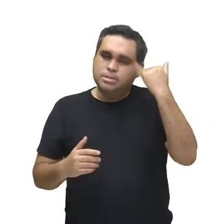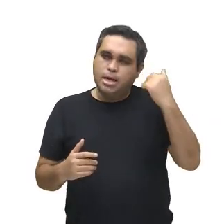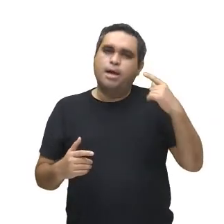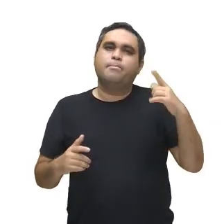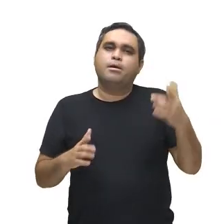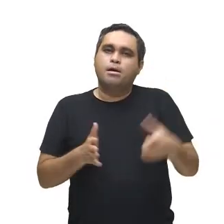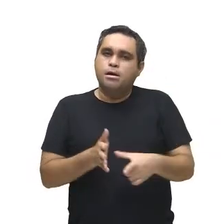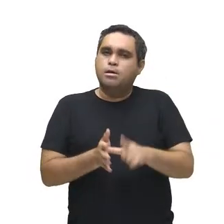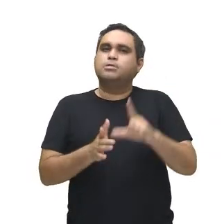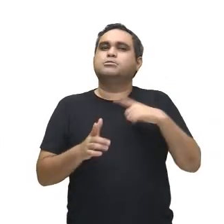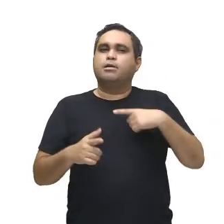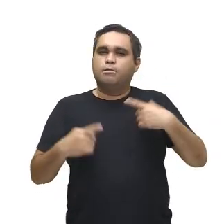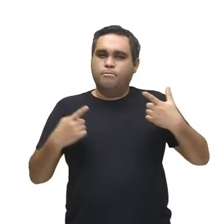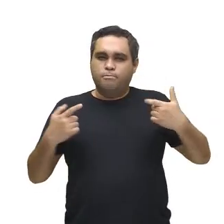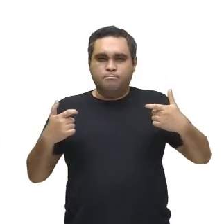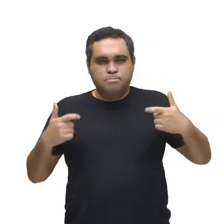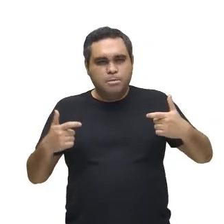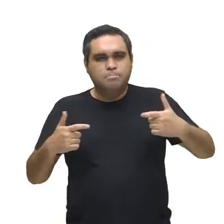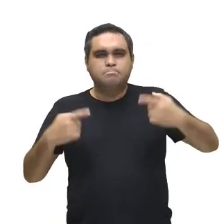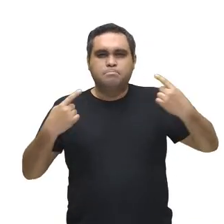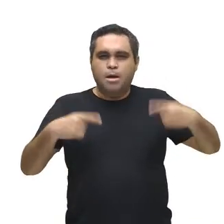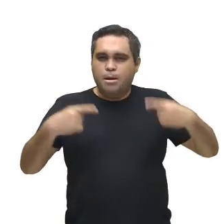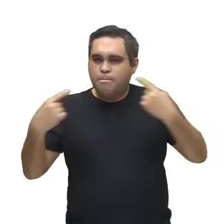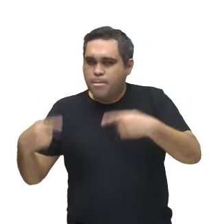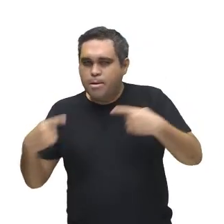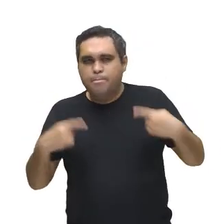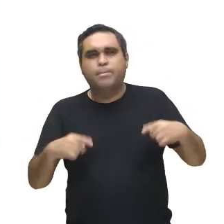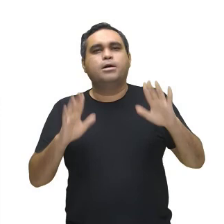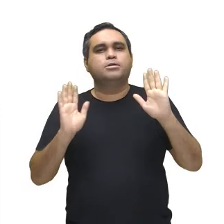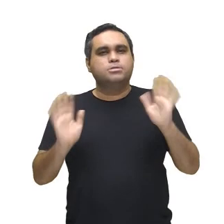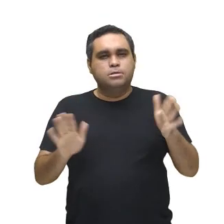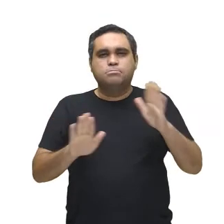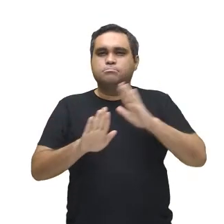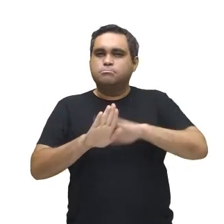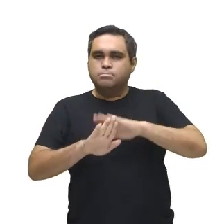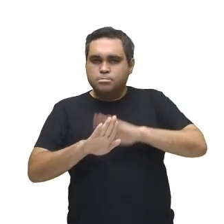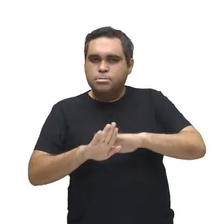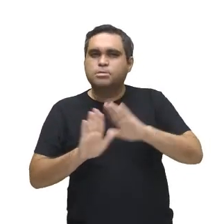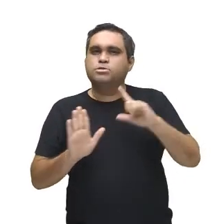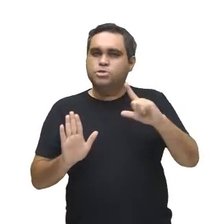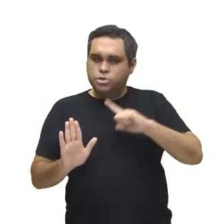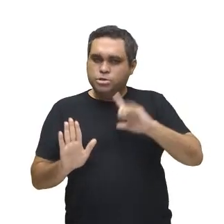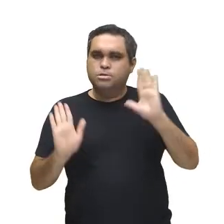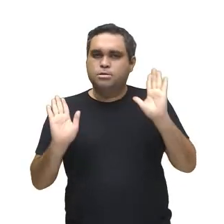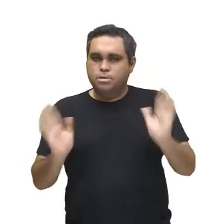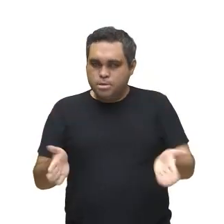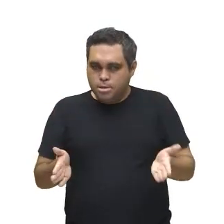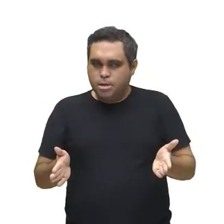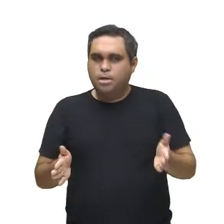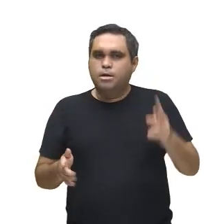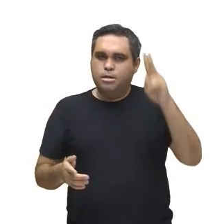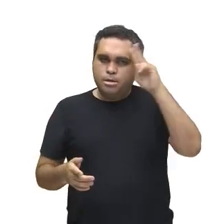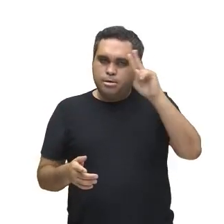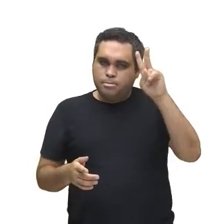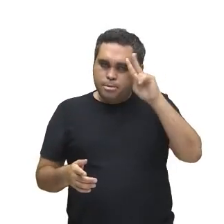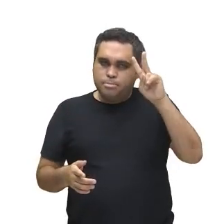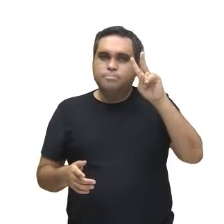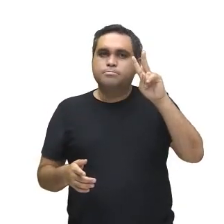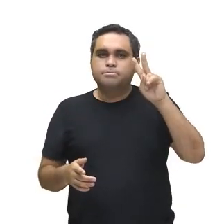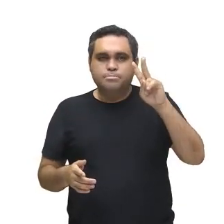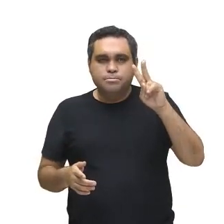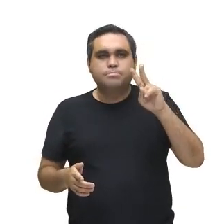tensões diplomáticas desde lá do final do século XIX. Essas tensões diplomáticas